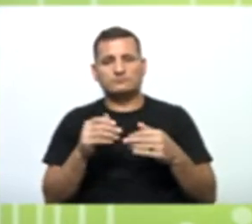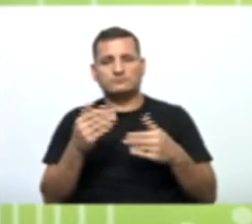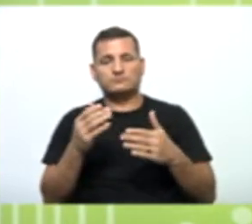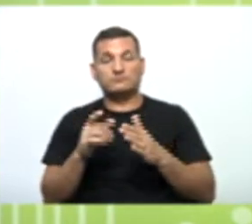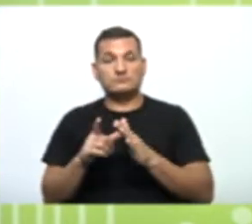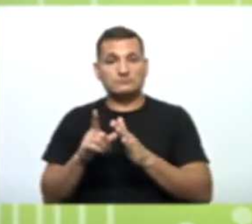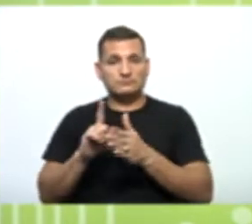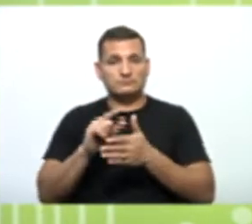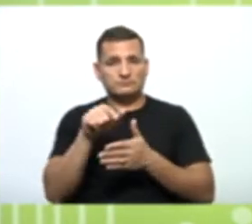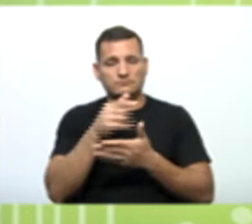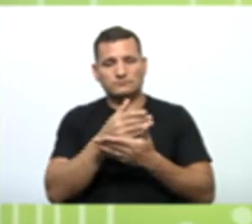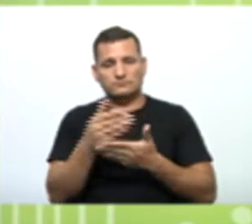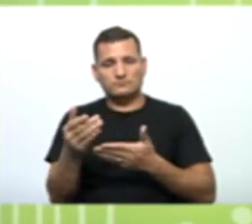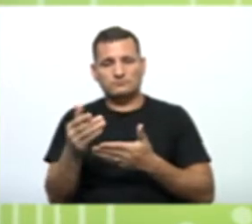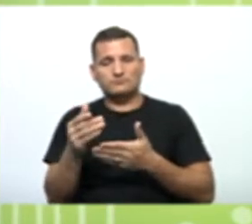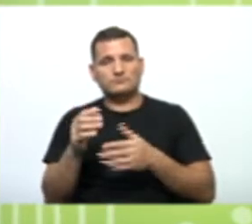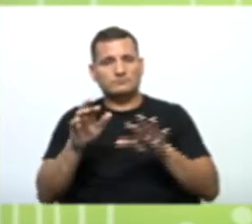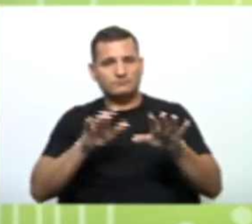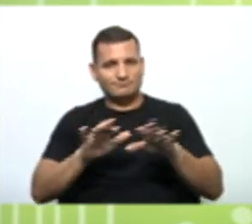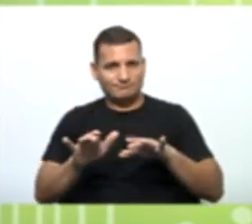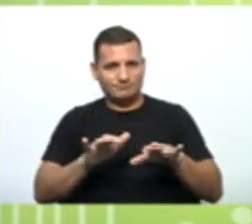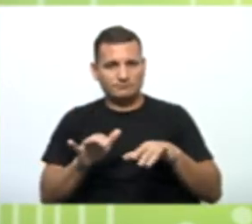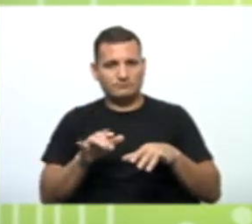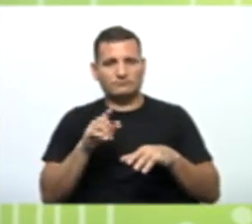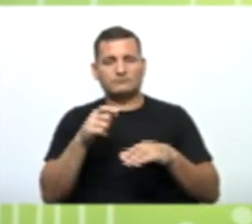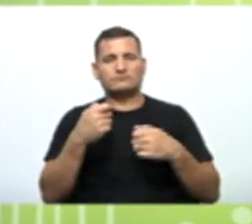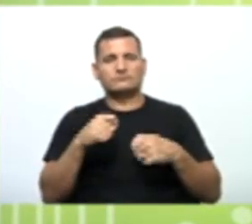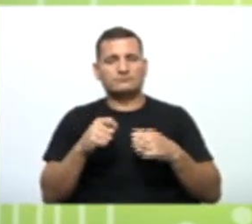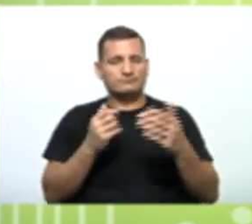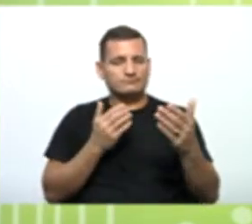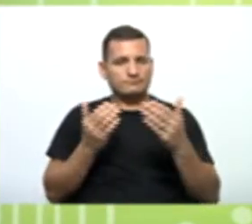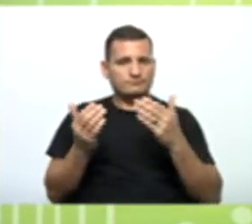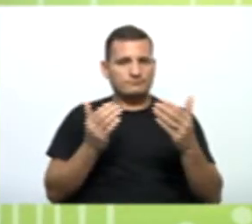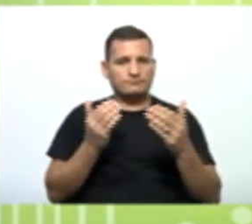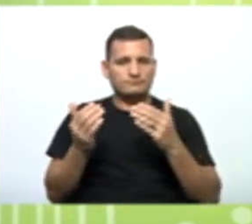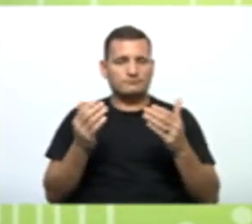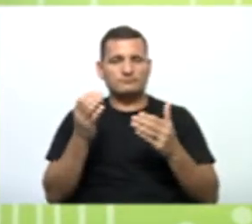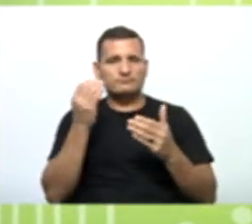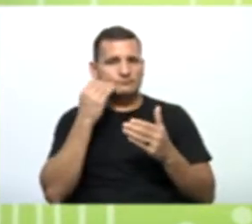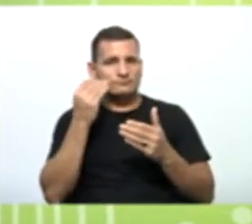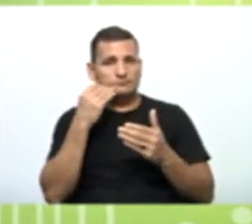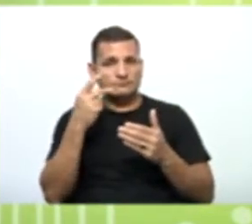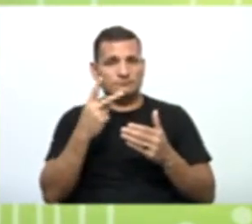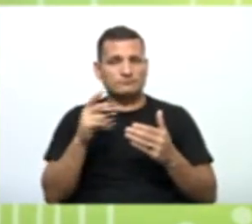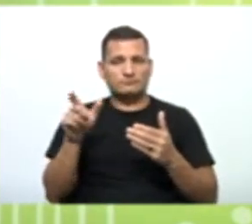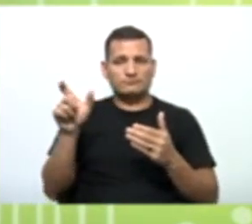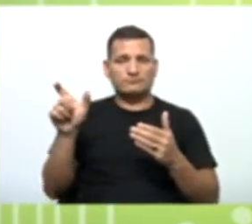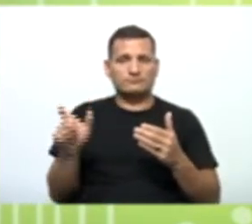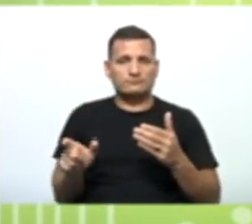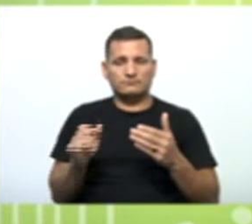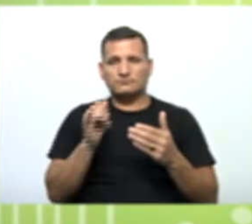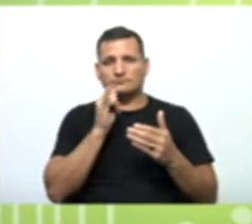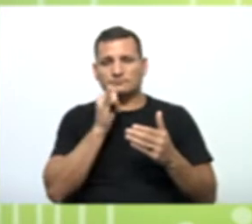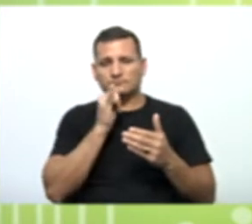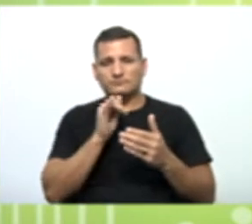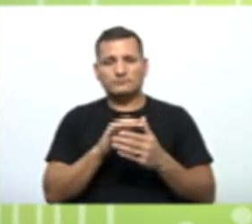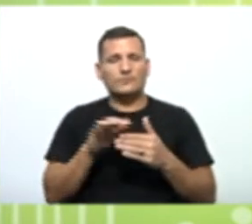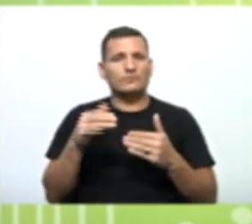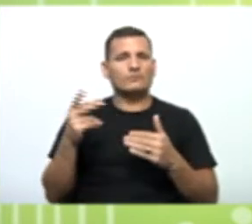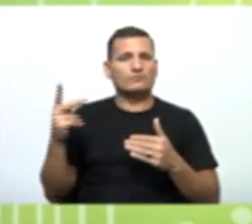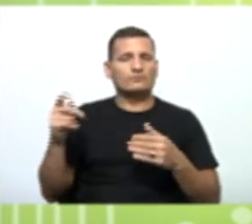você começar a desenvolver, você vai ter que analisar, verificar com o seu cliente, por exemplo, quais são